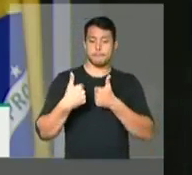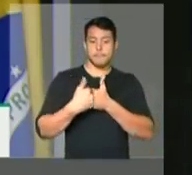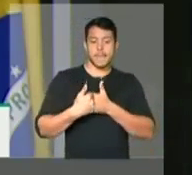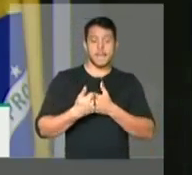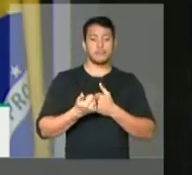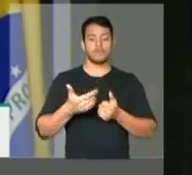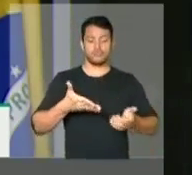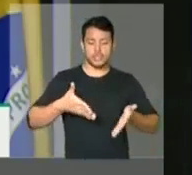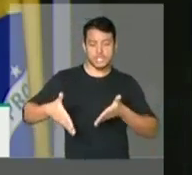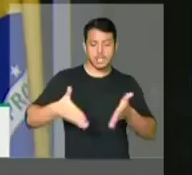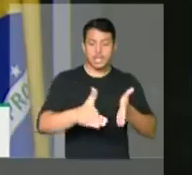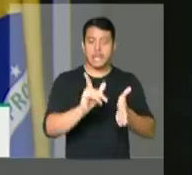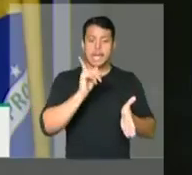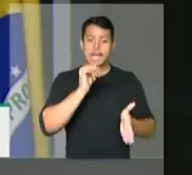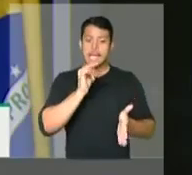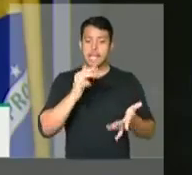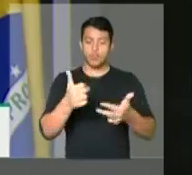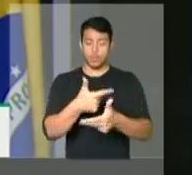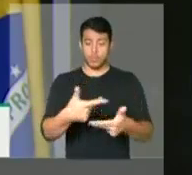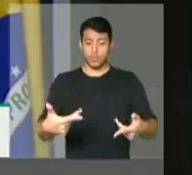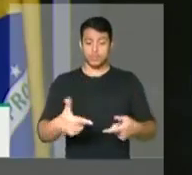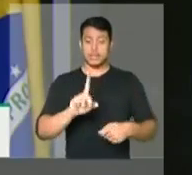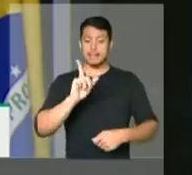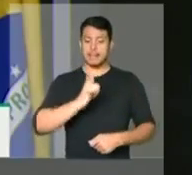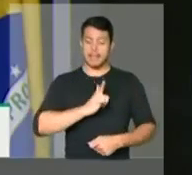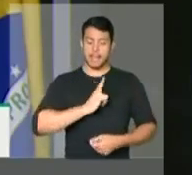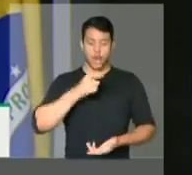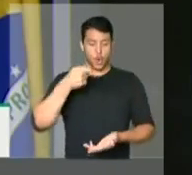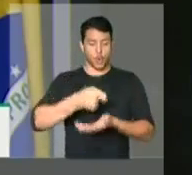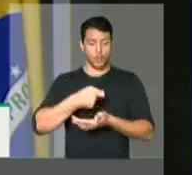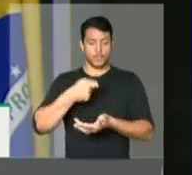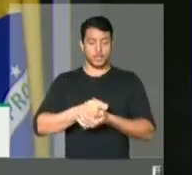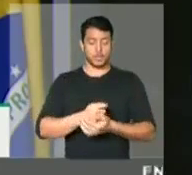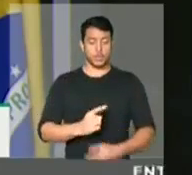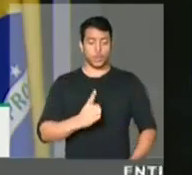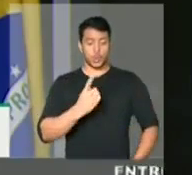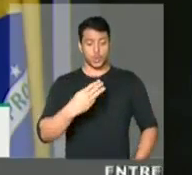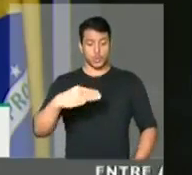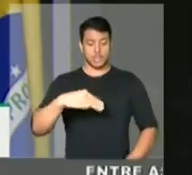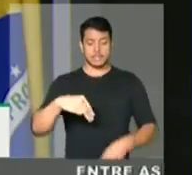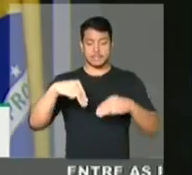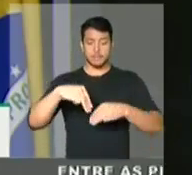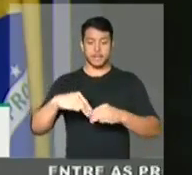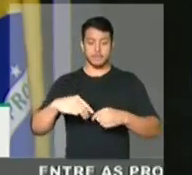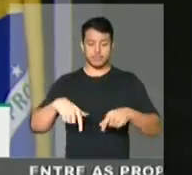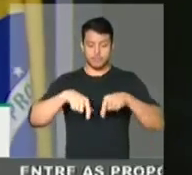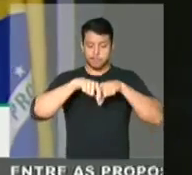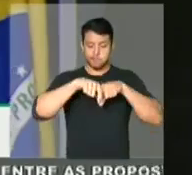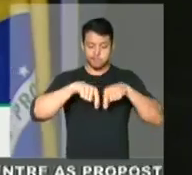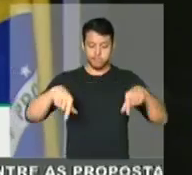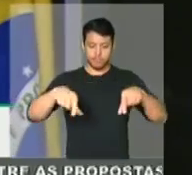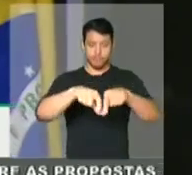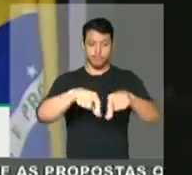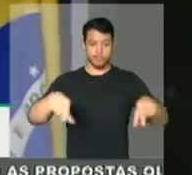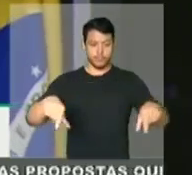ferrovias, a faixa não edificável deve ser de 15 metros em cada lado. Destacamos que essa área não